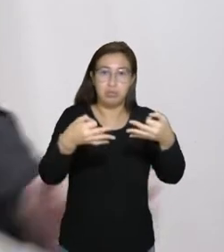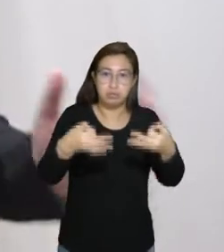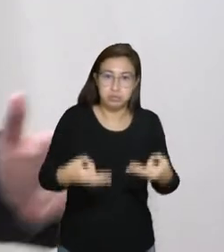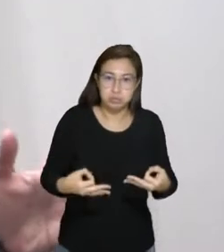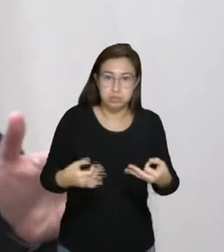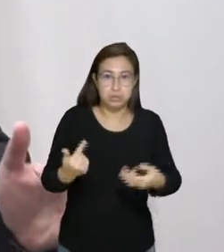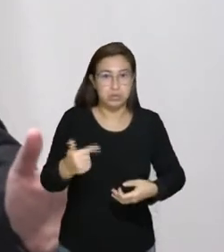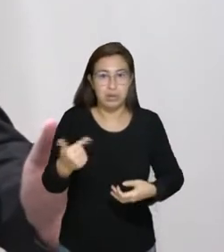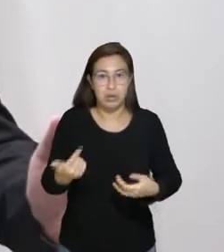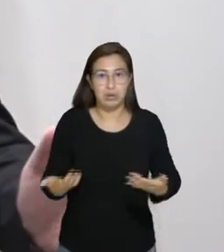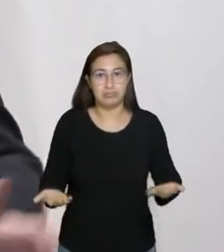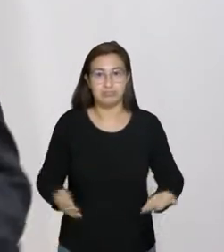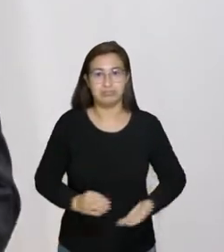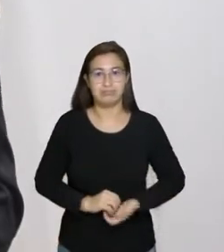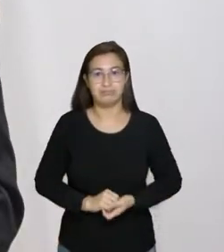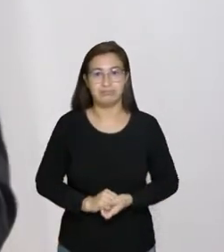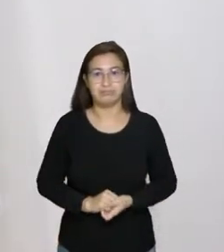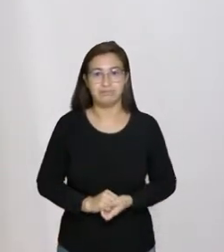Não tem lugar.